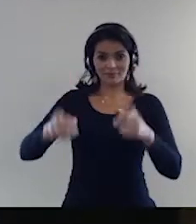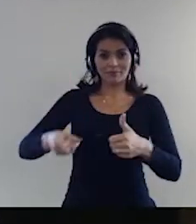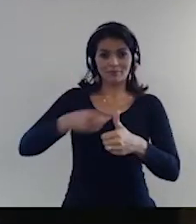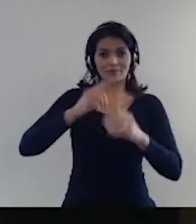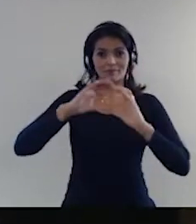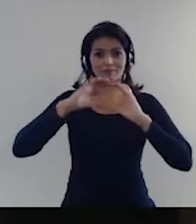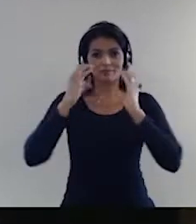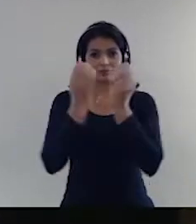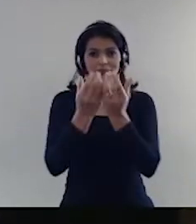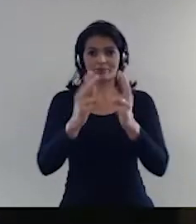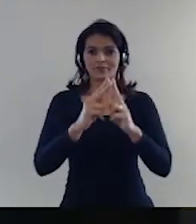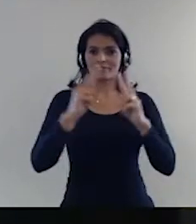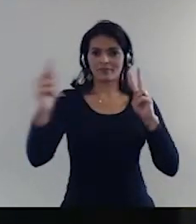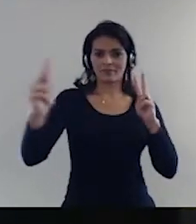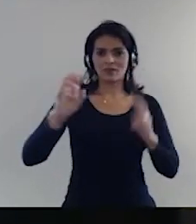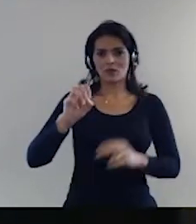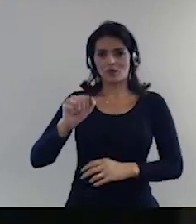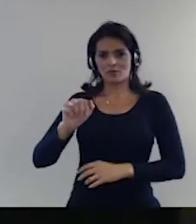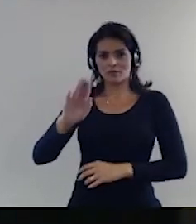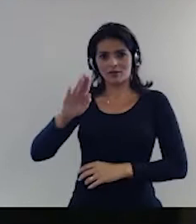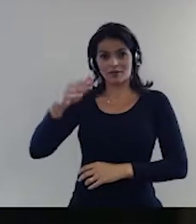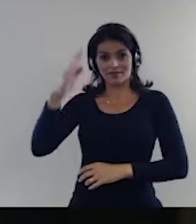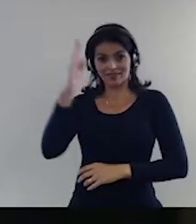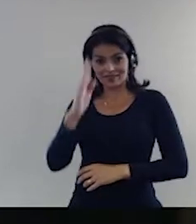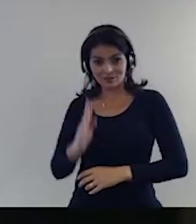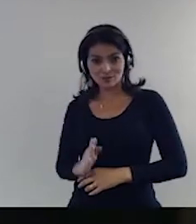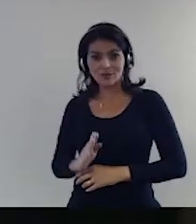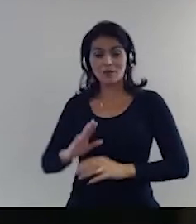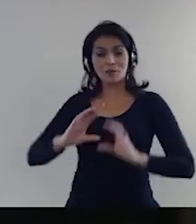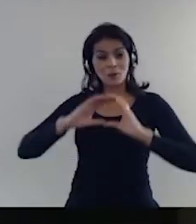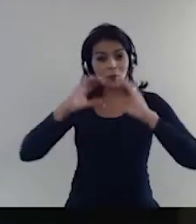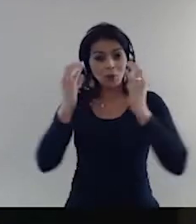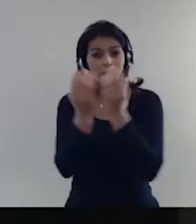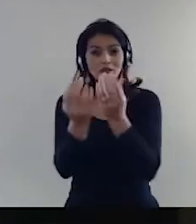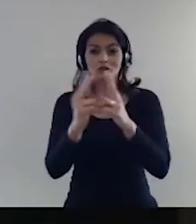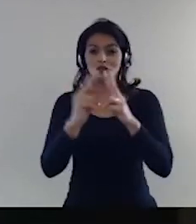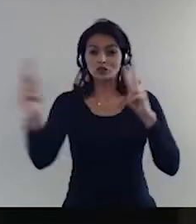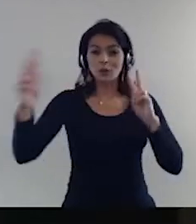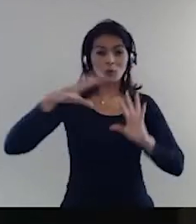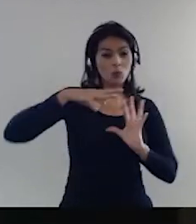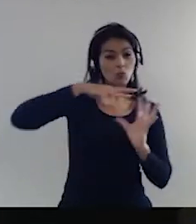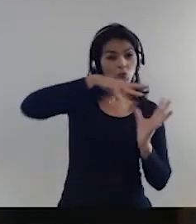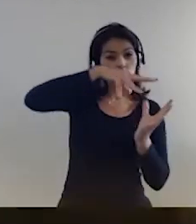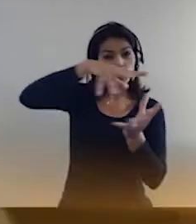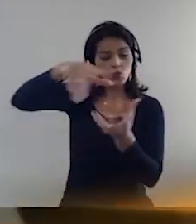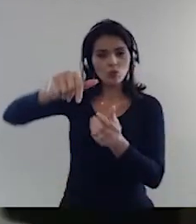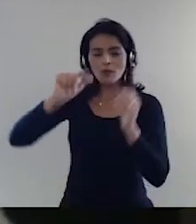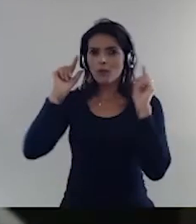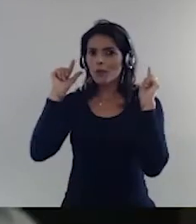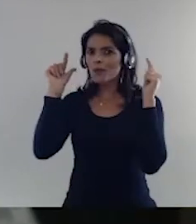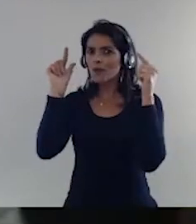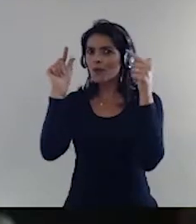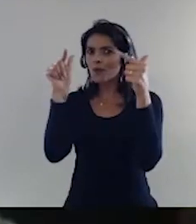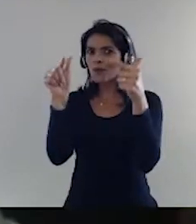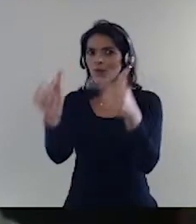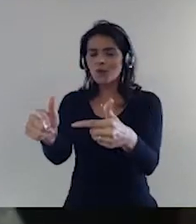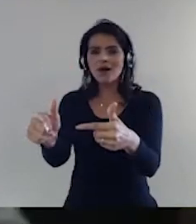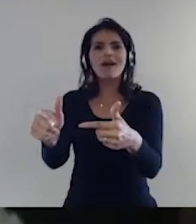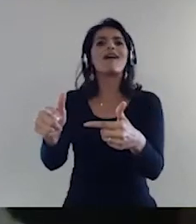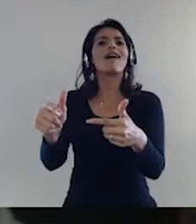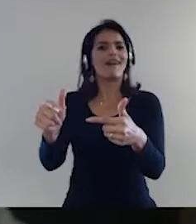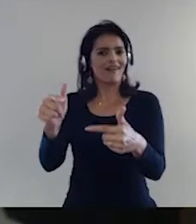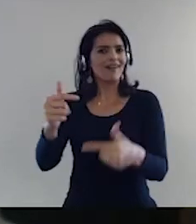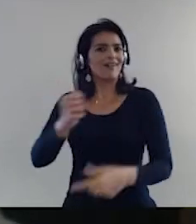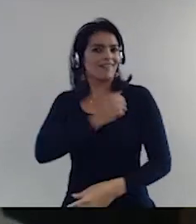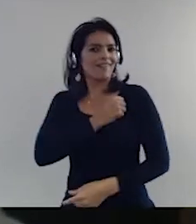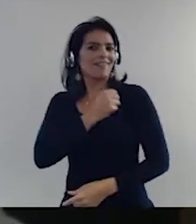Congresso Digital da OAB Nacional, o maior congresso digital do mundo. Hoje à tarde nós temos a enorme satisfação de